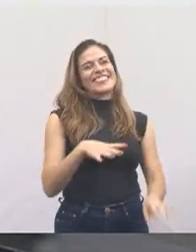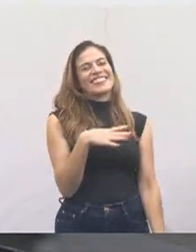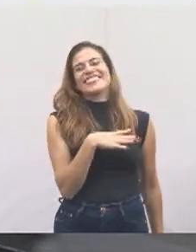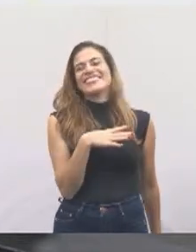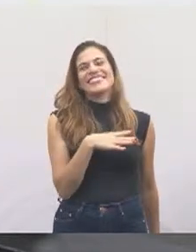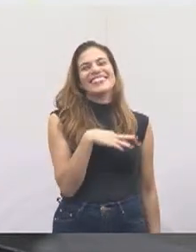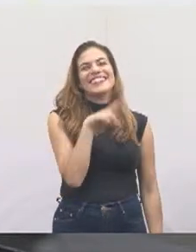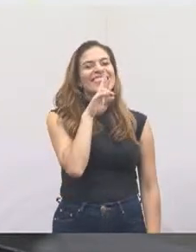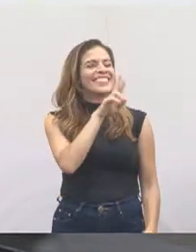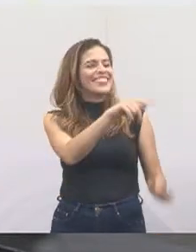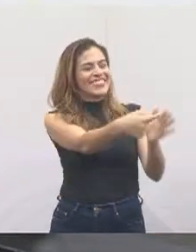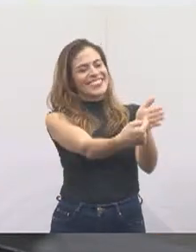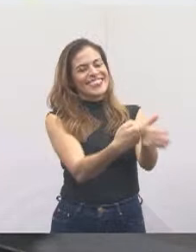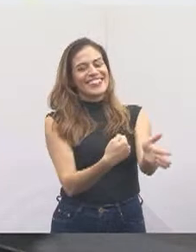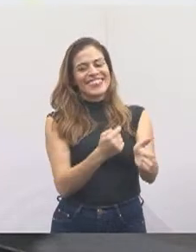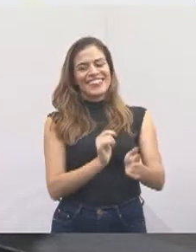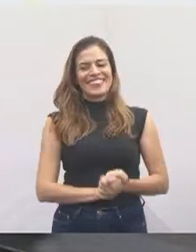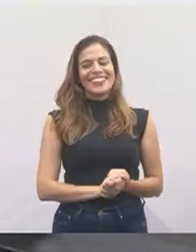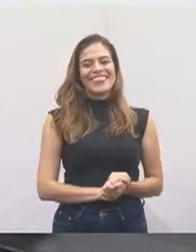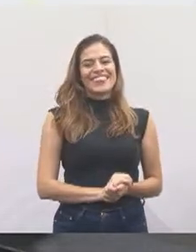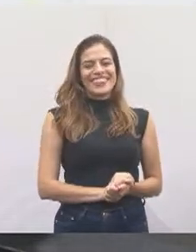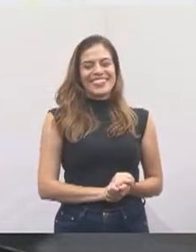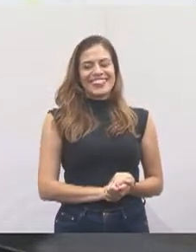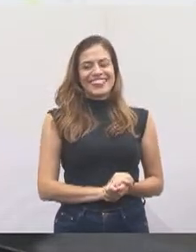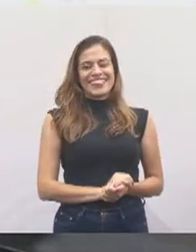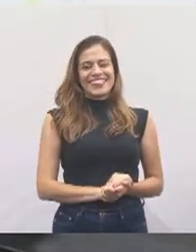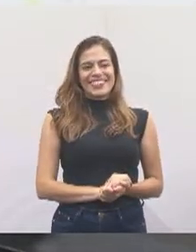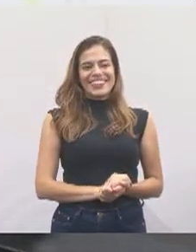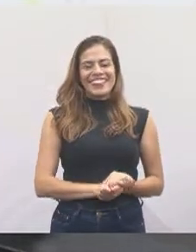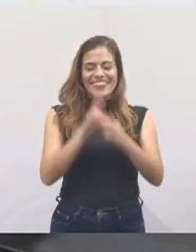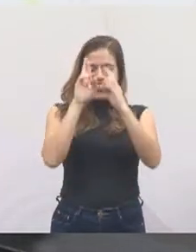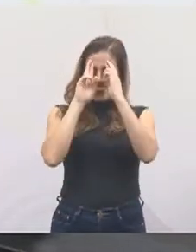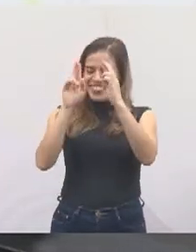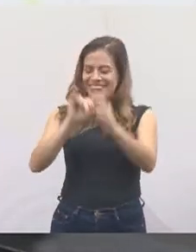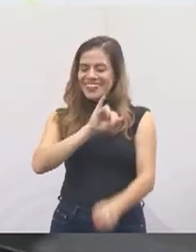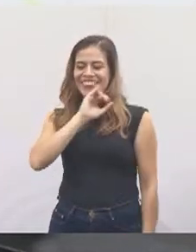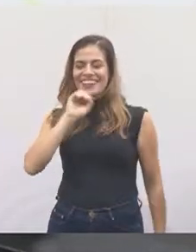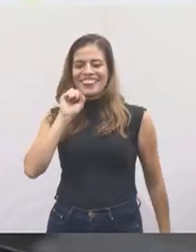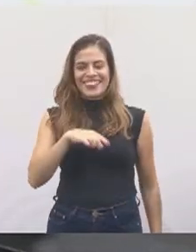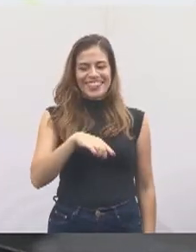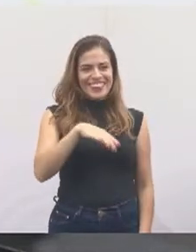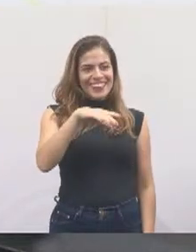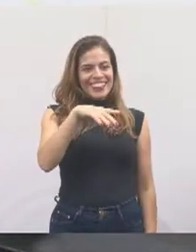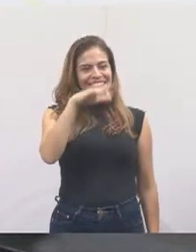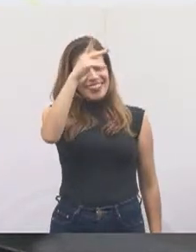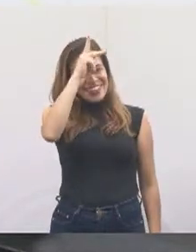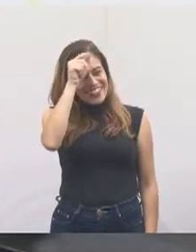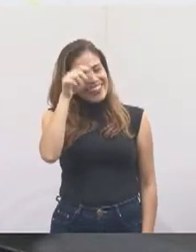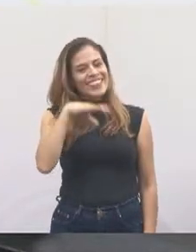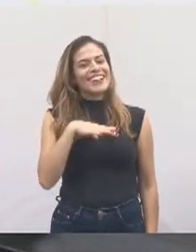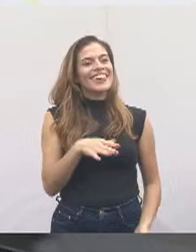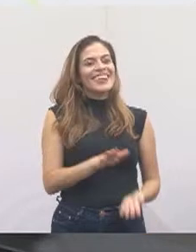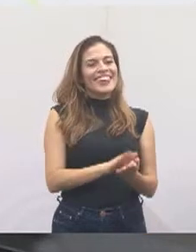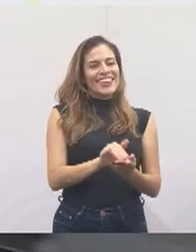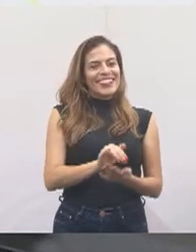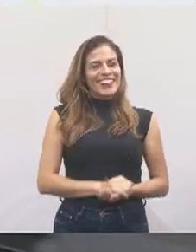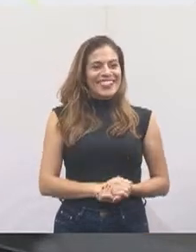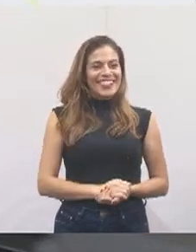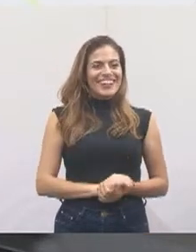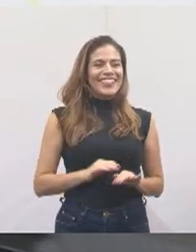A fim de responder aos questionamento apresentado respeitosamente isir José de Santana Prefeito Municipal de Jacareí referente ao pedido de